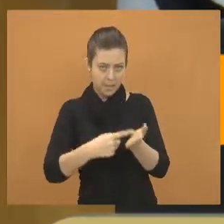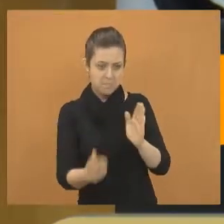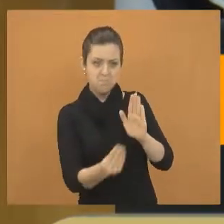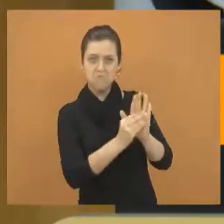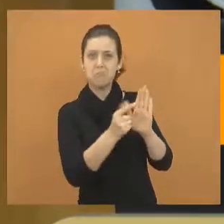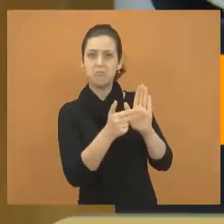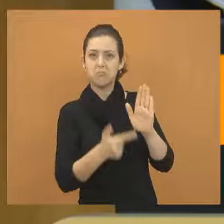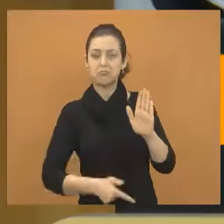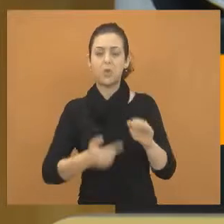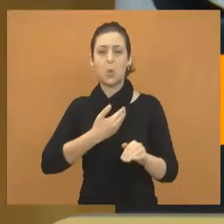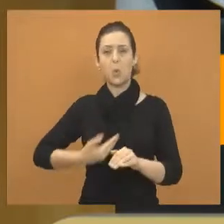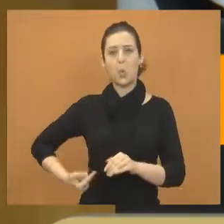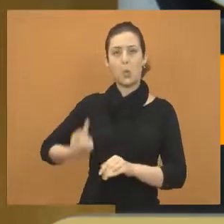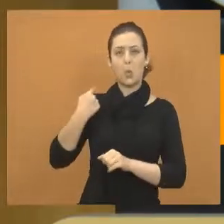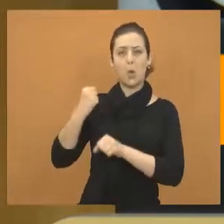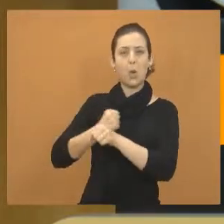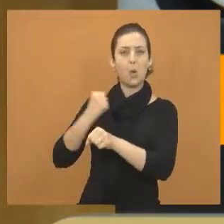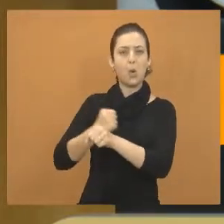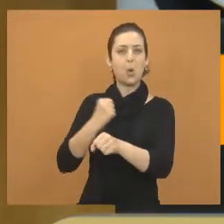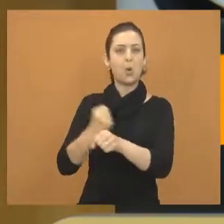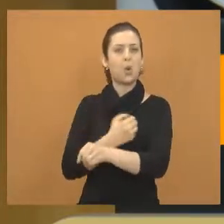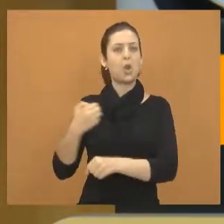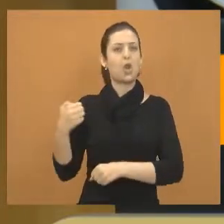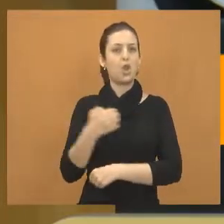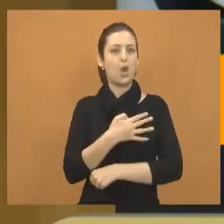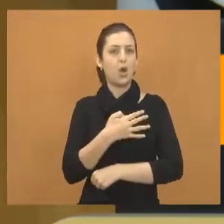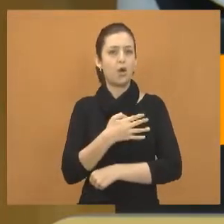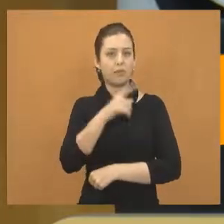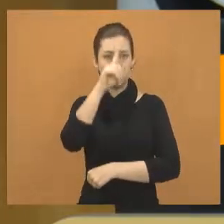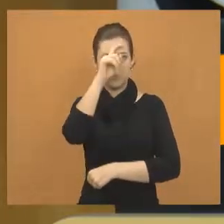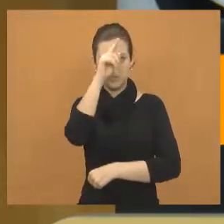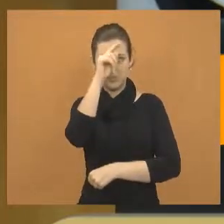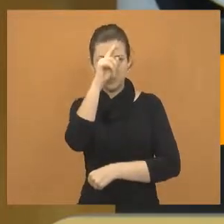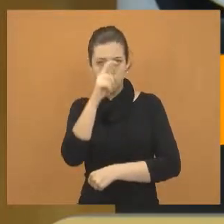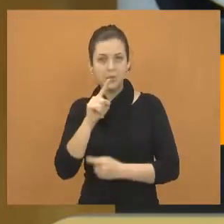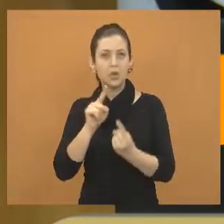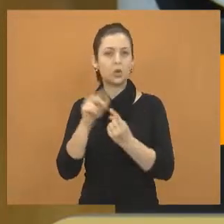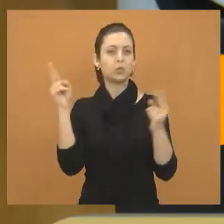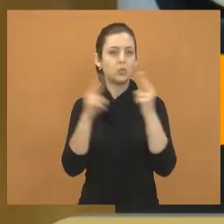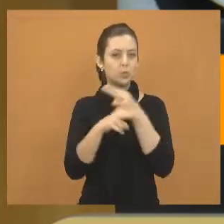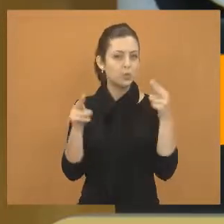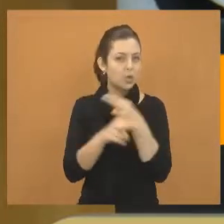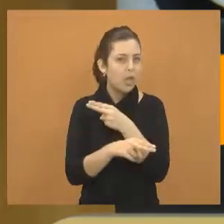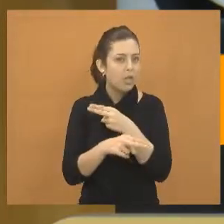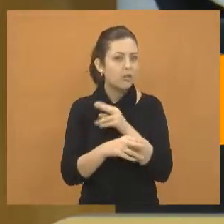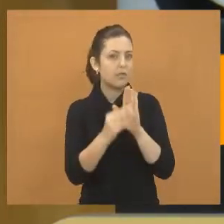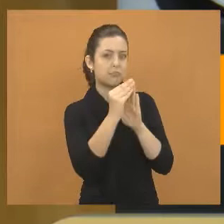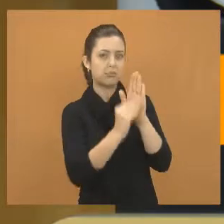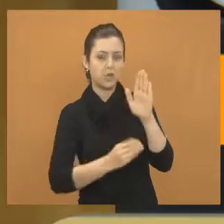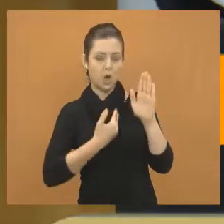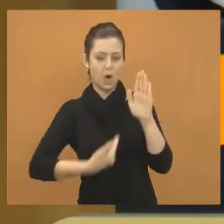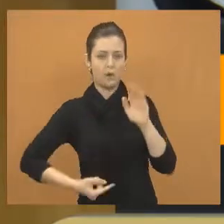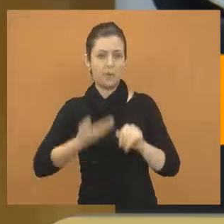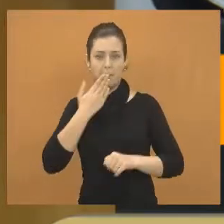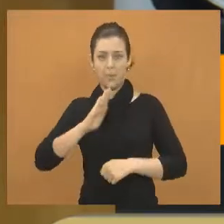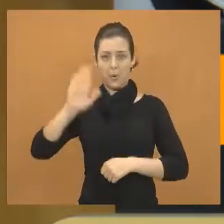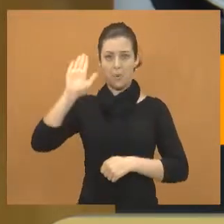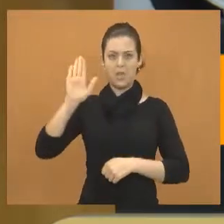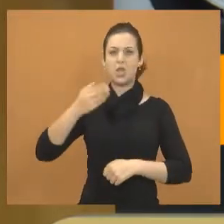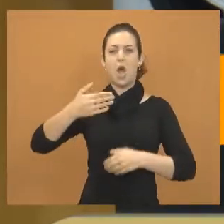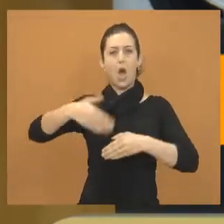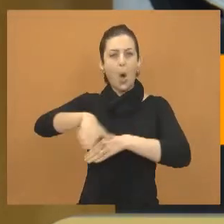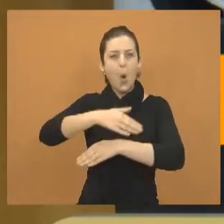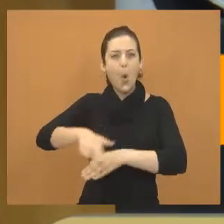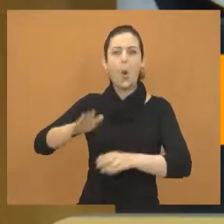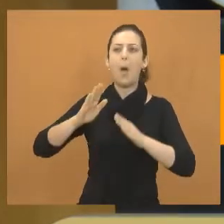prefeito, que é construir um novo pronto-socorro na nossa cidade. Está aqui, um programa de governo, que foi para as